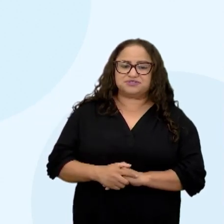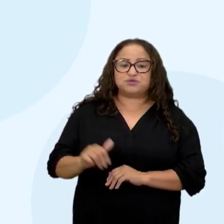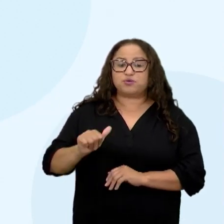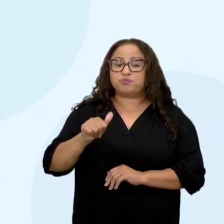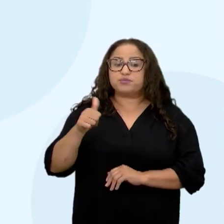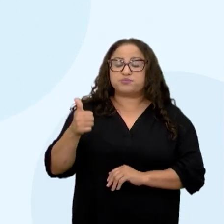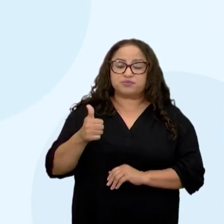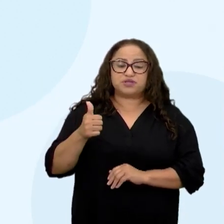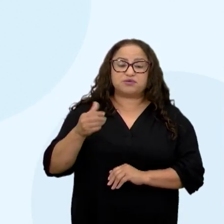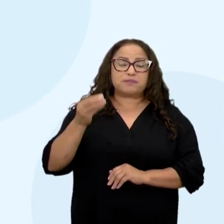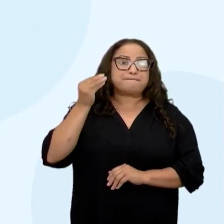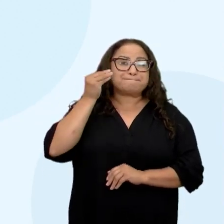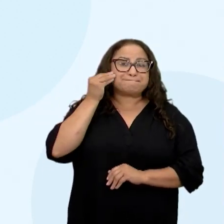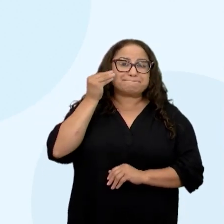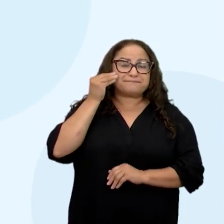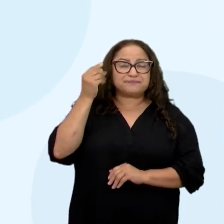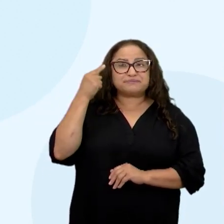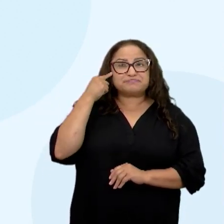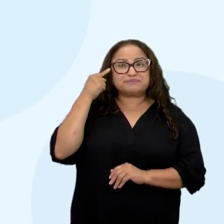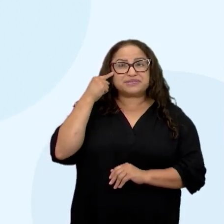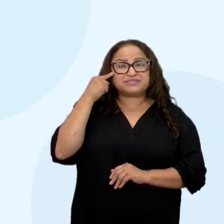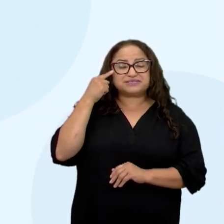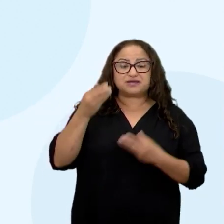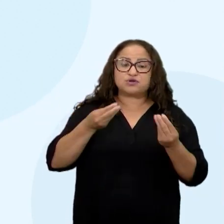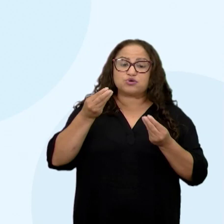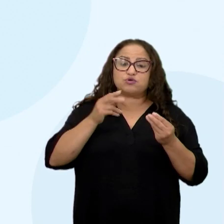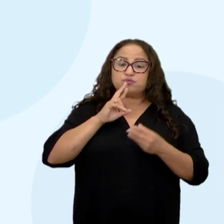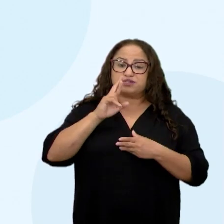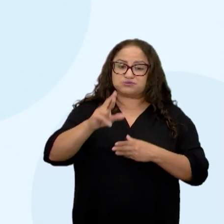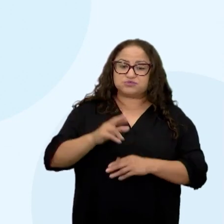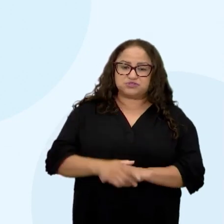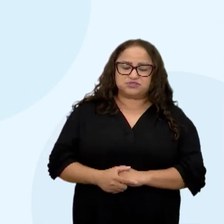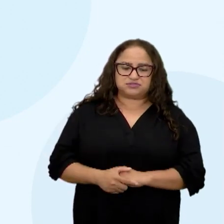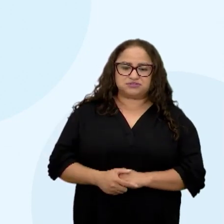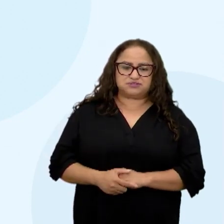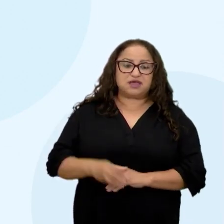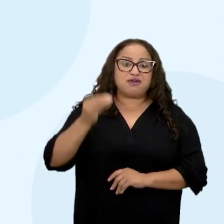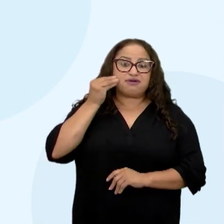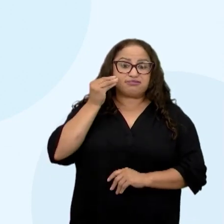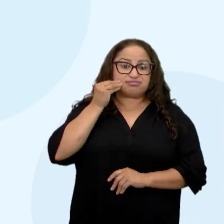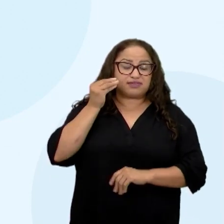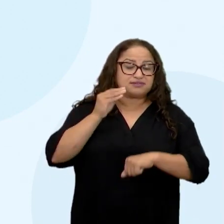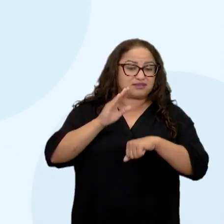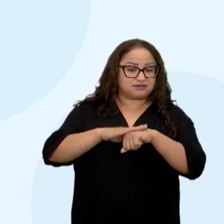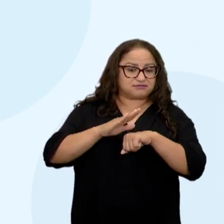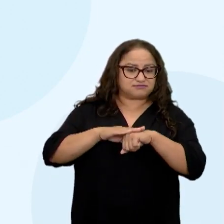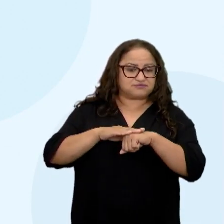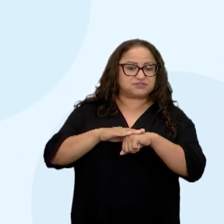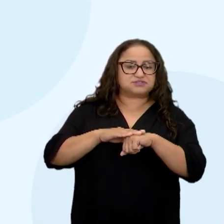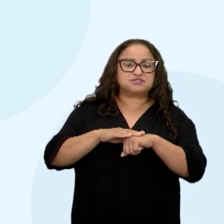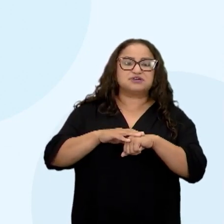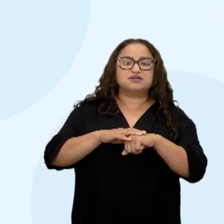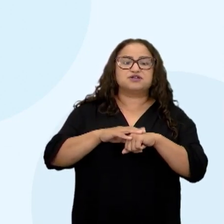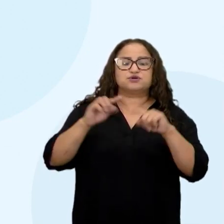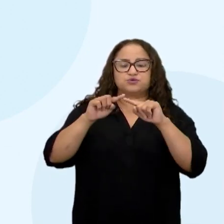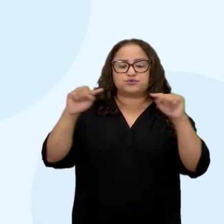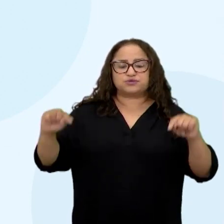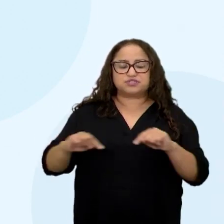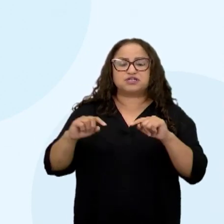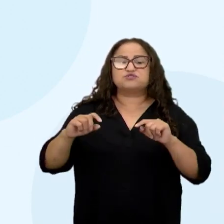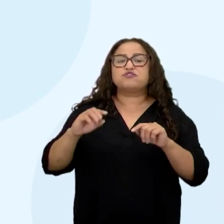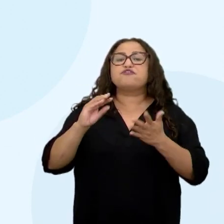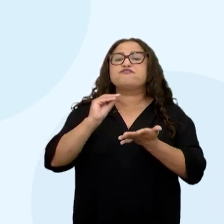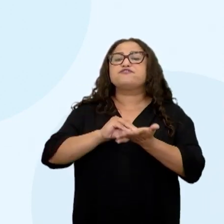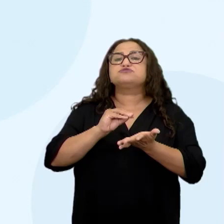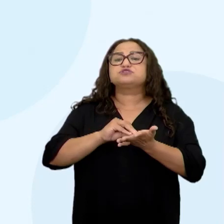o primeiro passo para a gente pensar em como vai resolver essa equação então eu vou tentar completar o quadrado verificando em qual peça